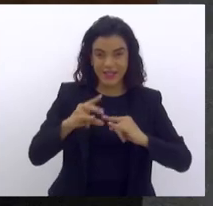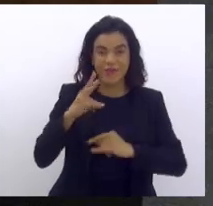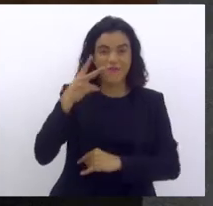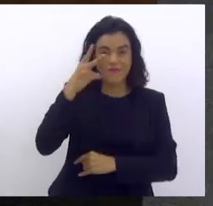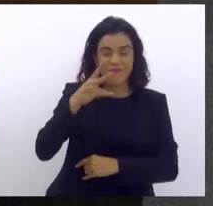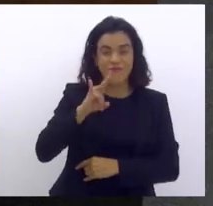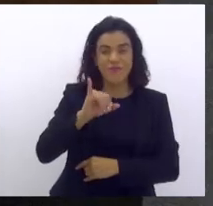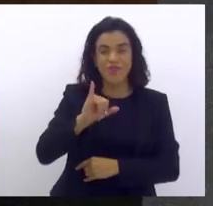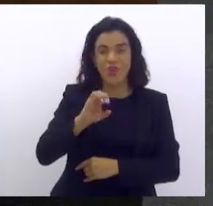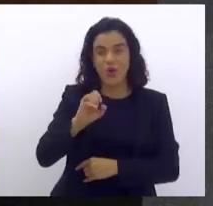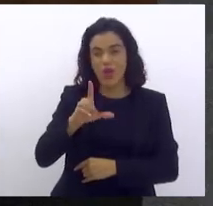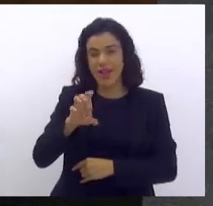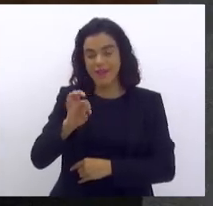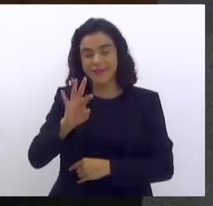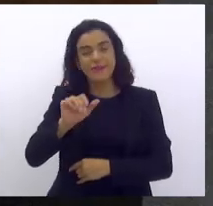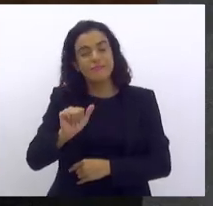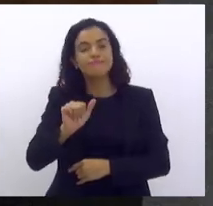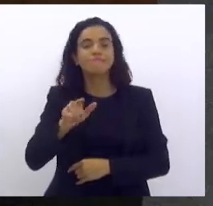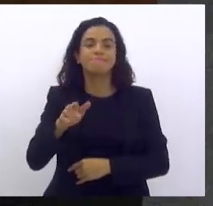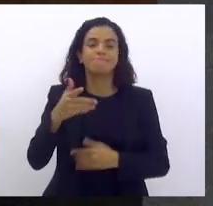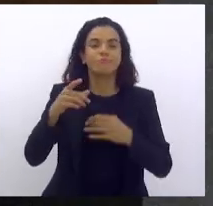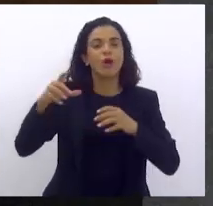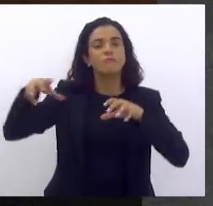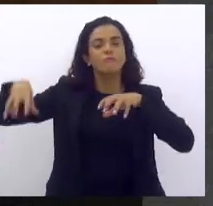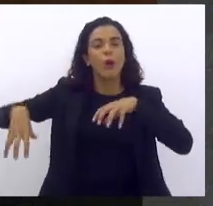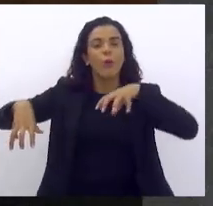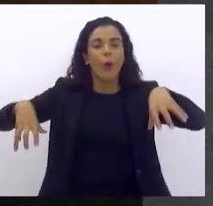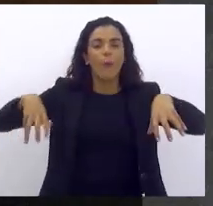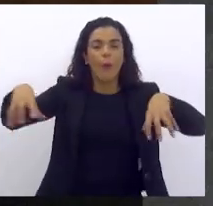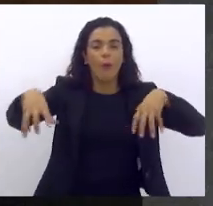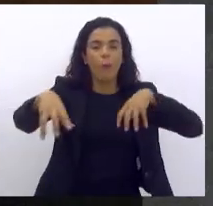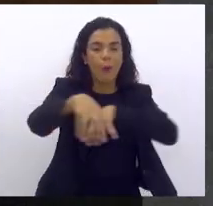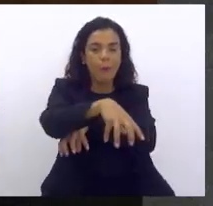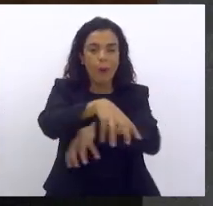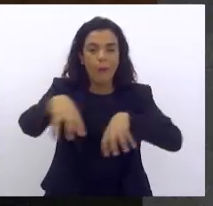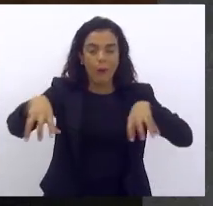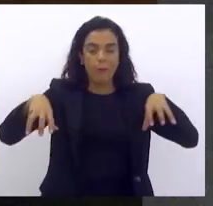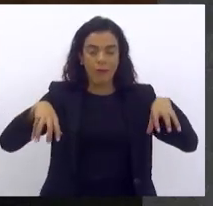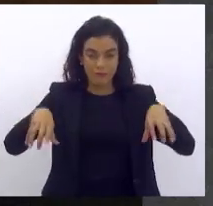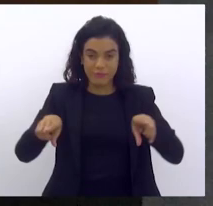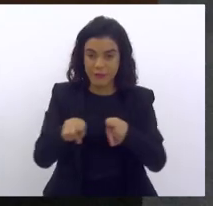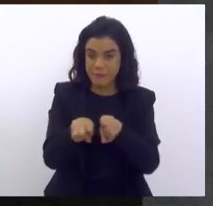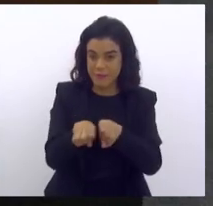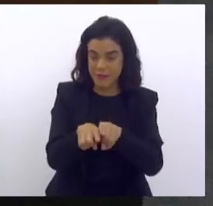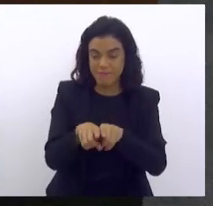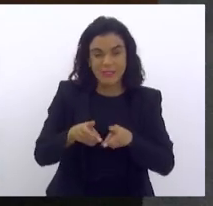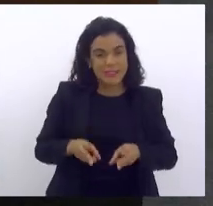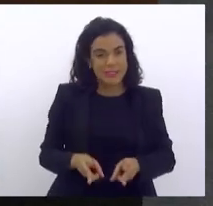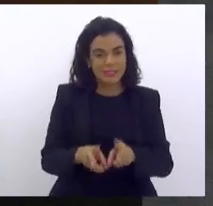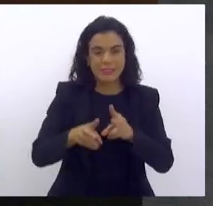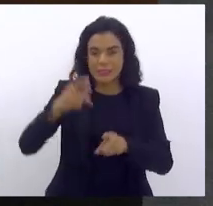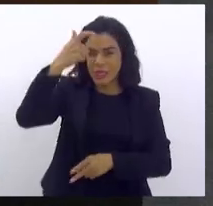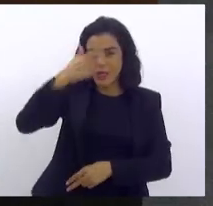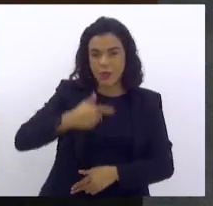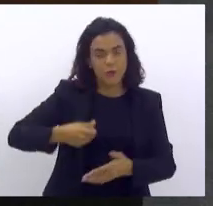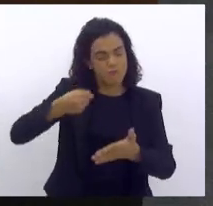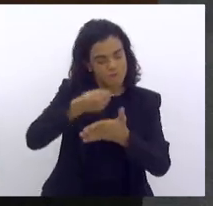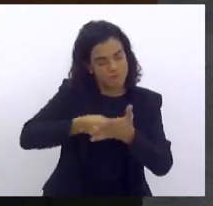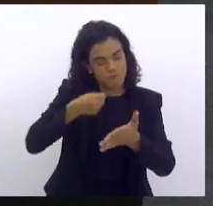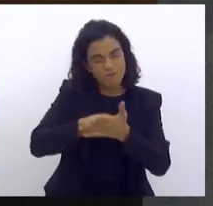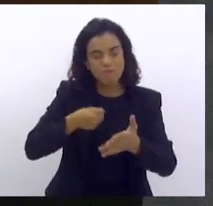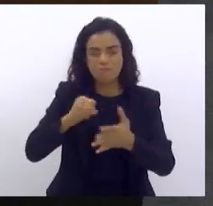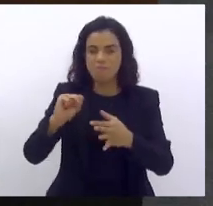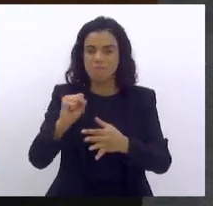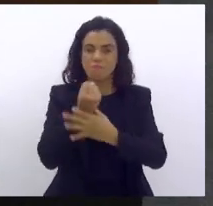pode ser estendido a diferentes espaços. Inclusive, sigo aqui lutando para que essas